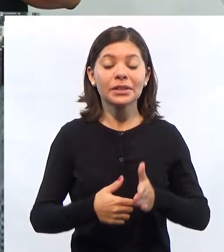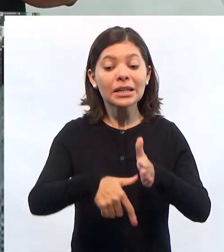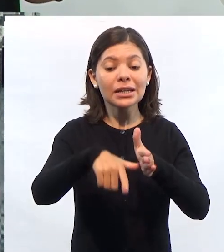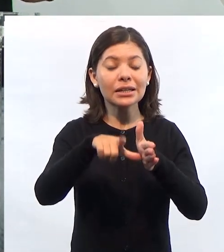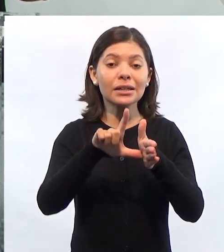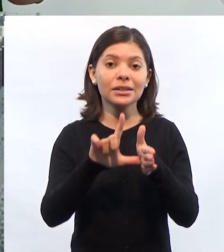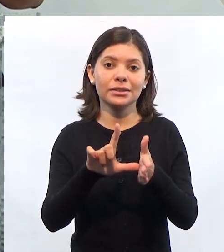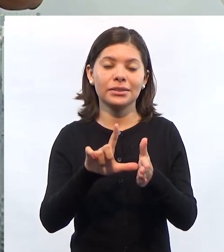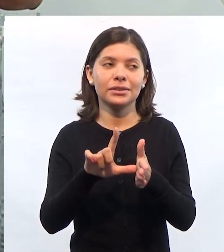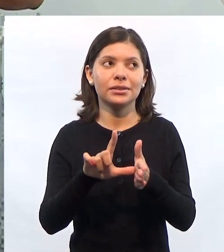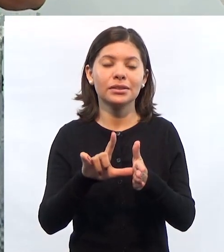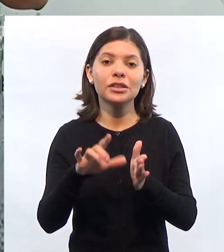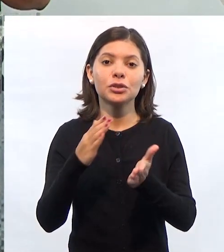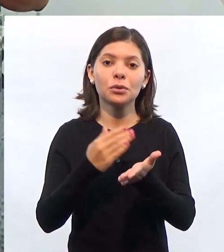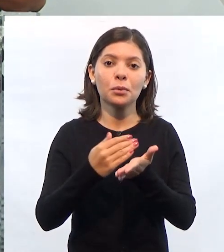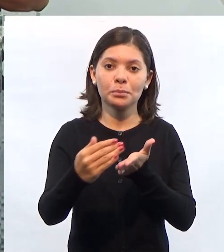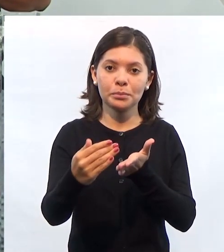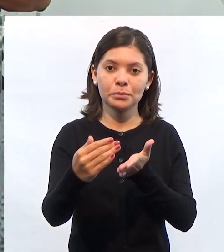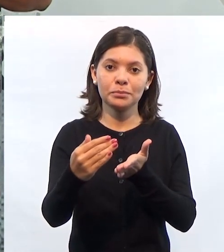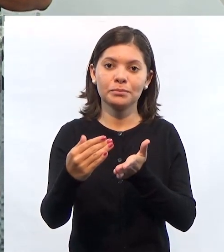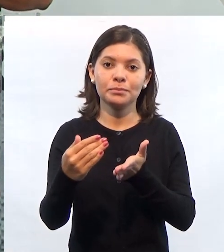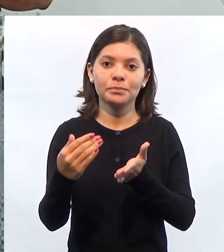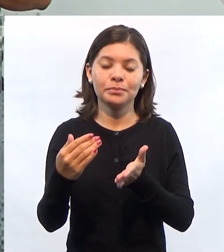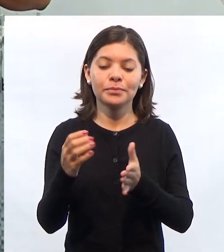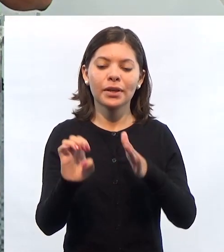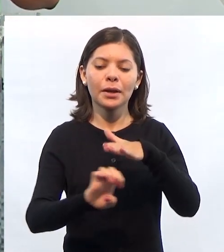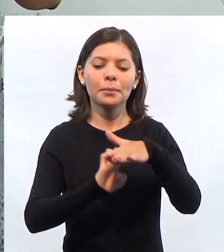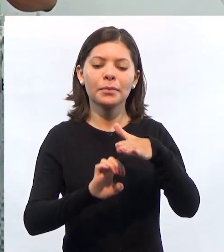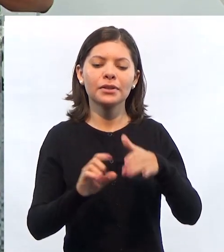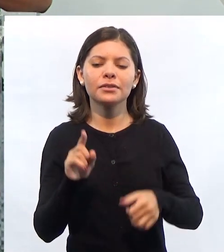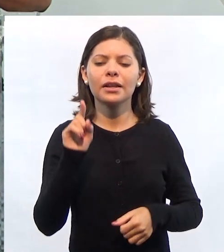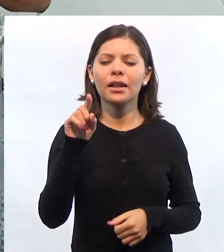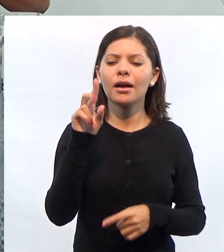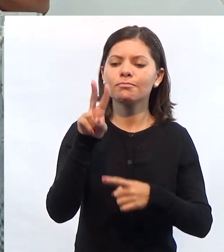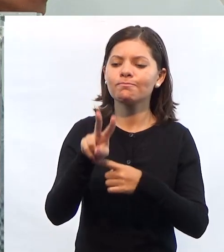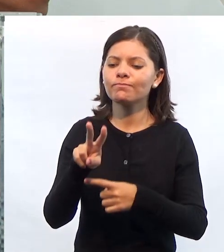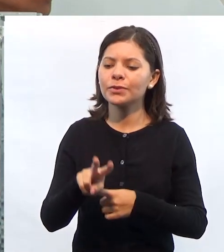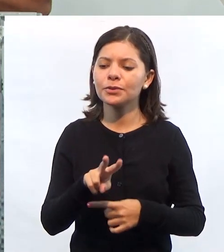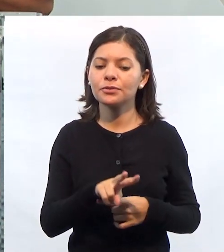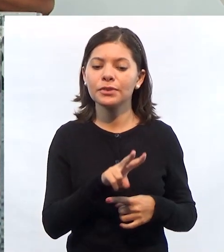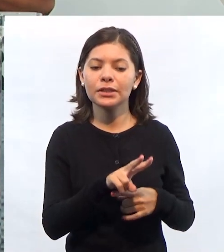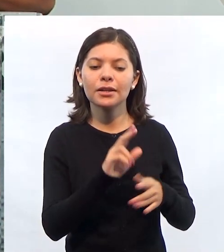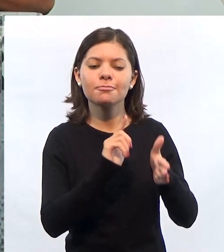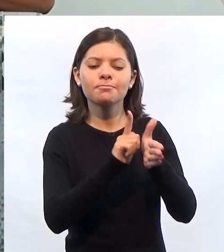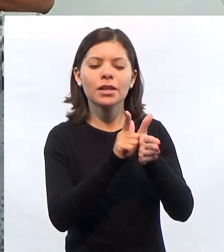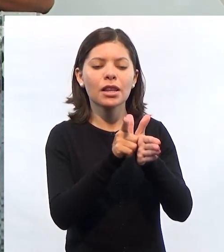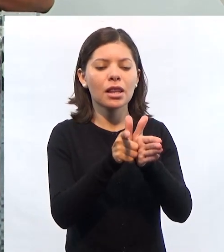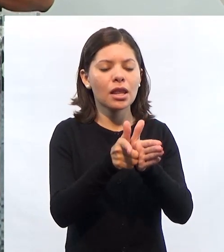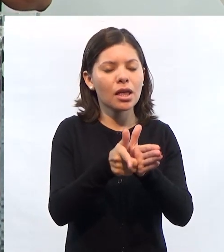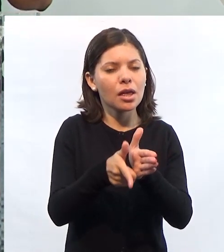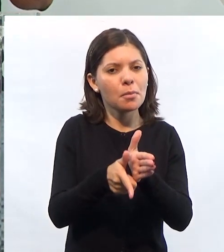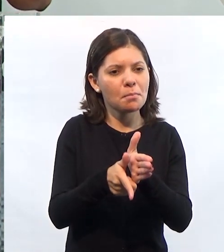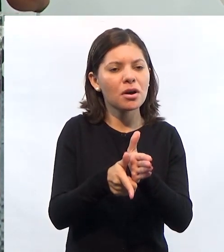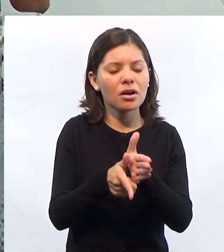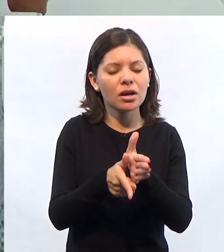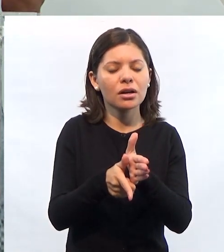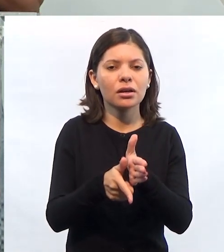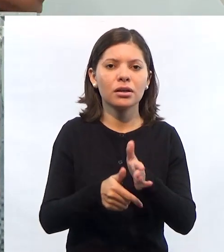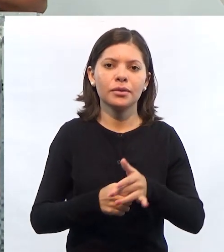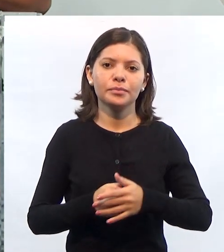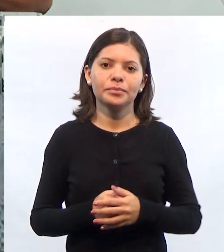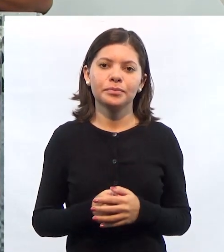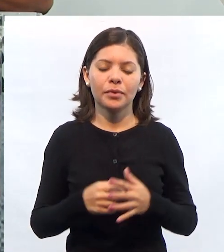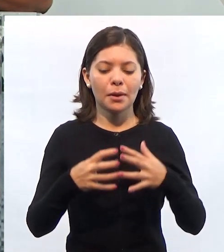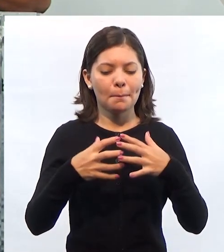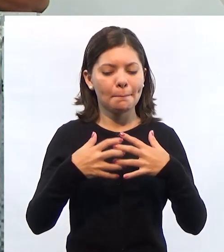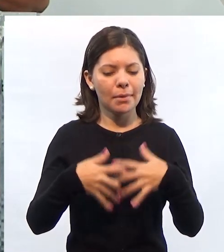antes dela começar a produção ela vai lá fazendo verificação desses máquinas estão higienizadas verifique se